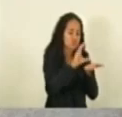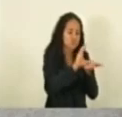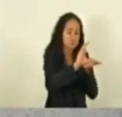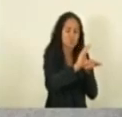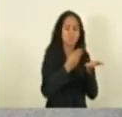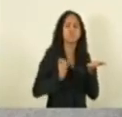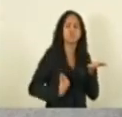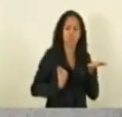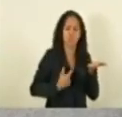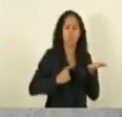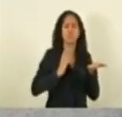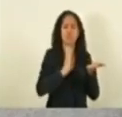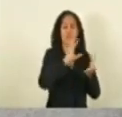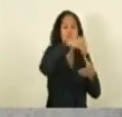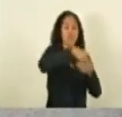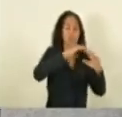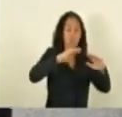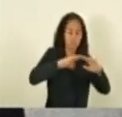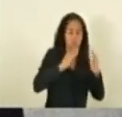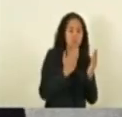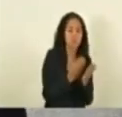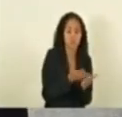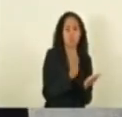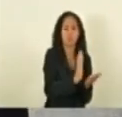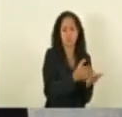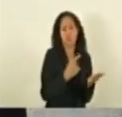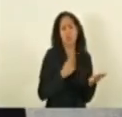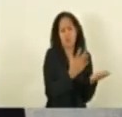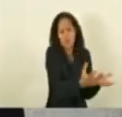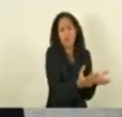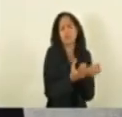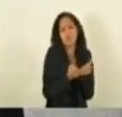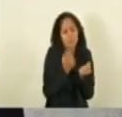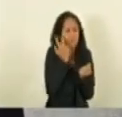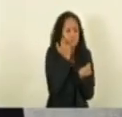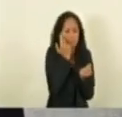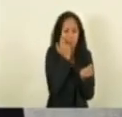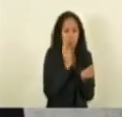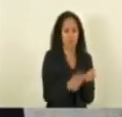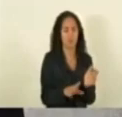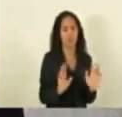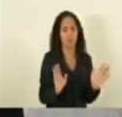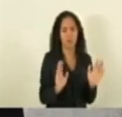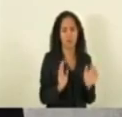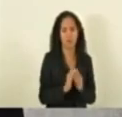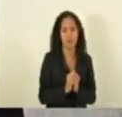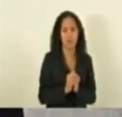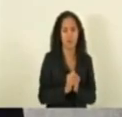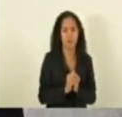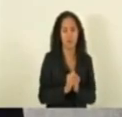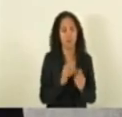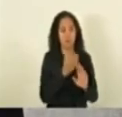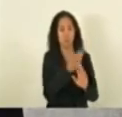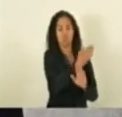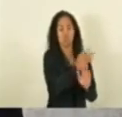já existentes na escola, os recursos que as escolas já recebem, nós não estamos pedindo, como nos dois que foram vetados,